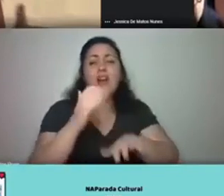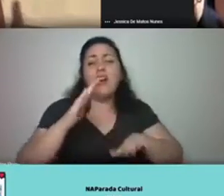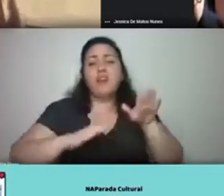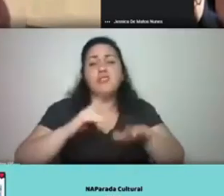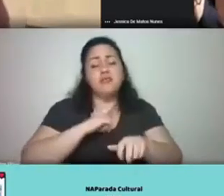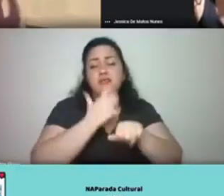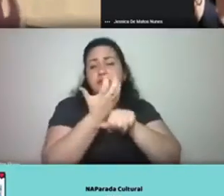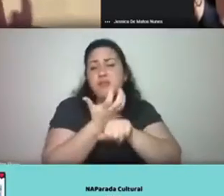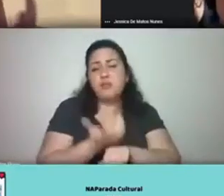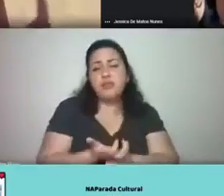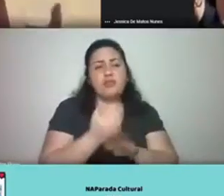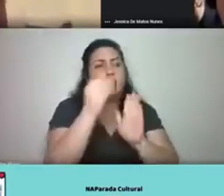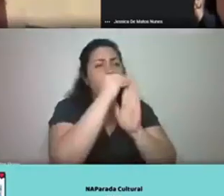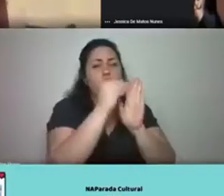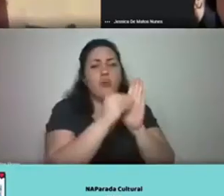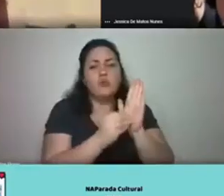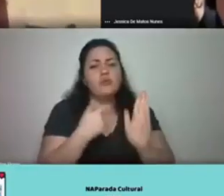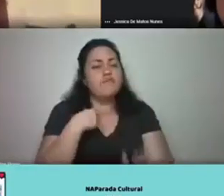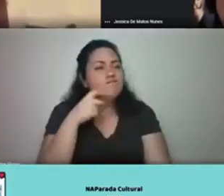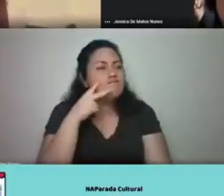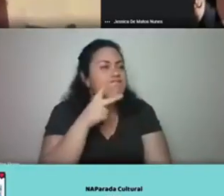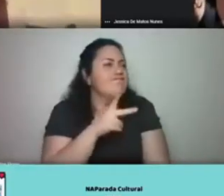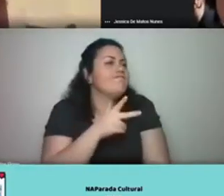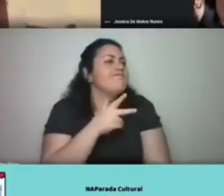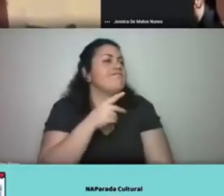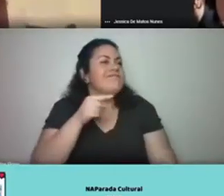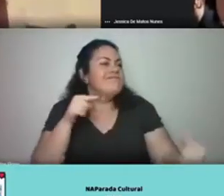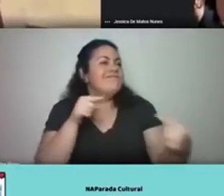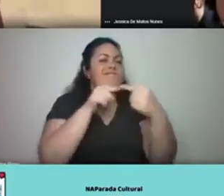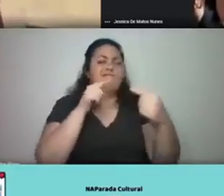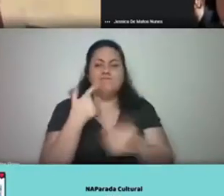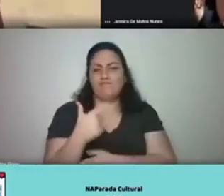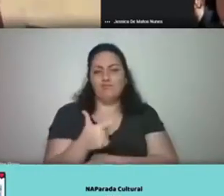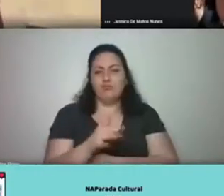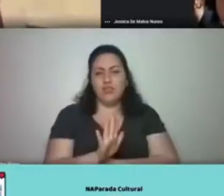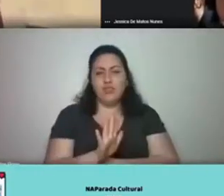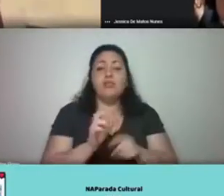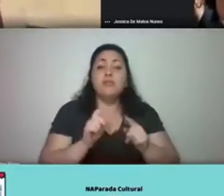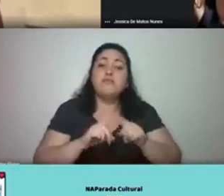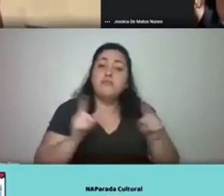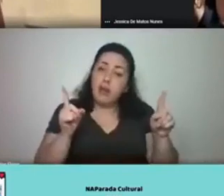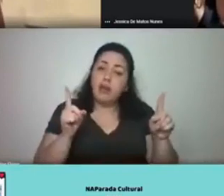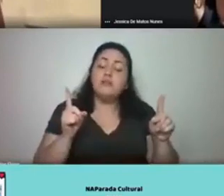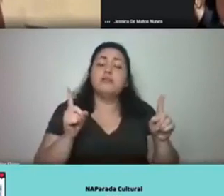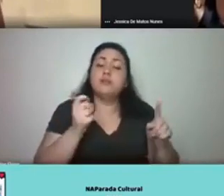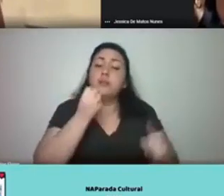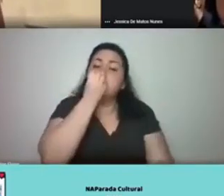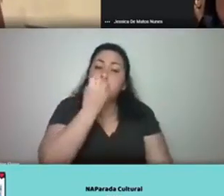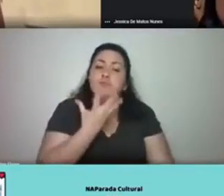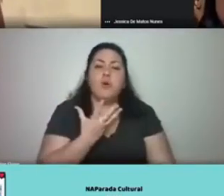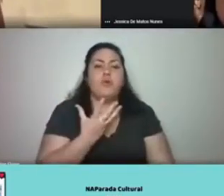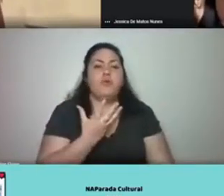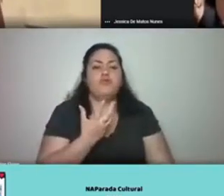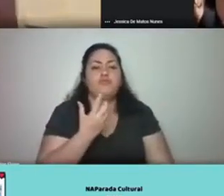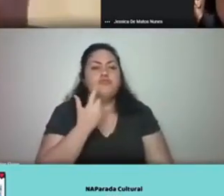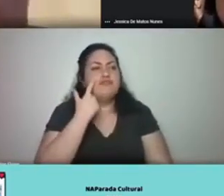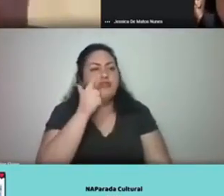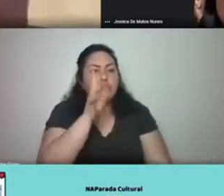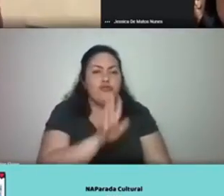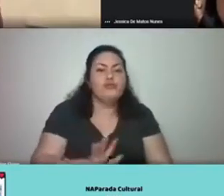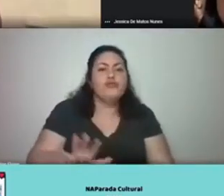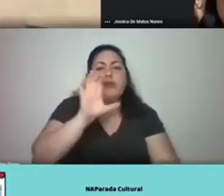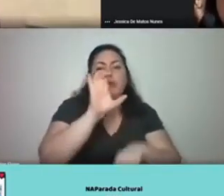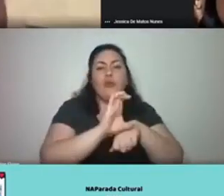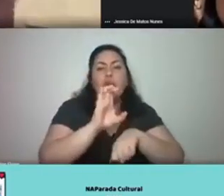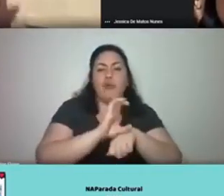identificar tanto, mas o quanto talvez seja importante a gente poder olhar o estudo como um todo, né? Estou falando aqui num